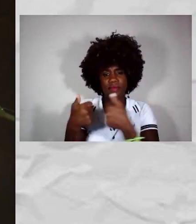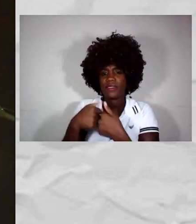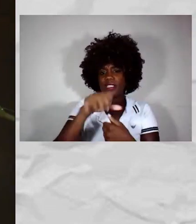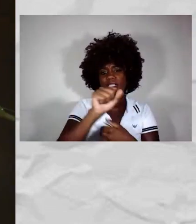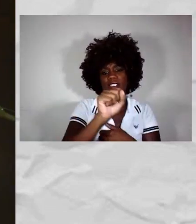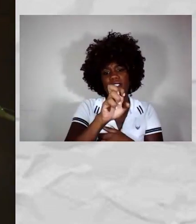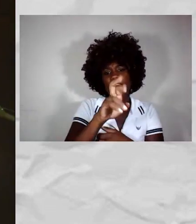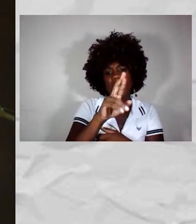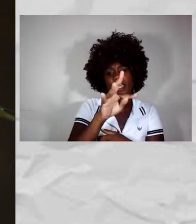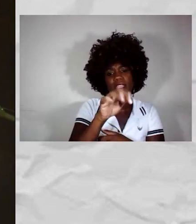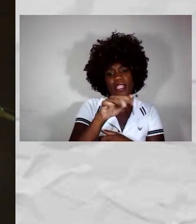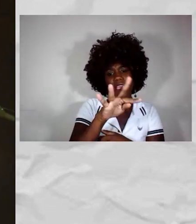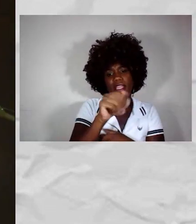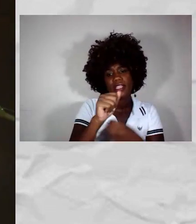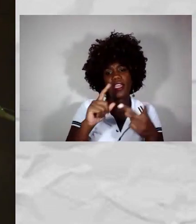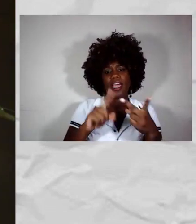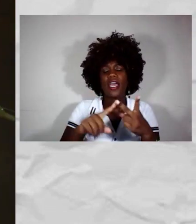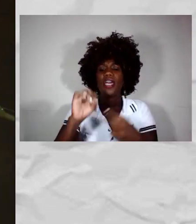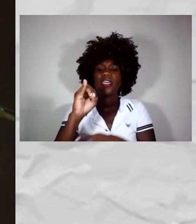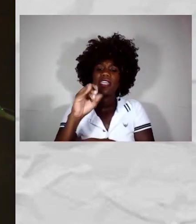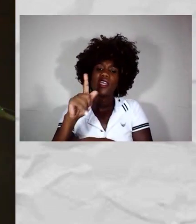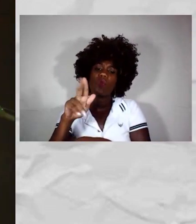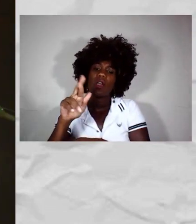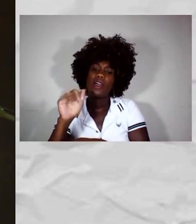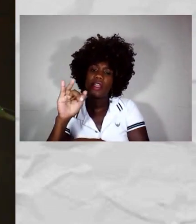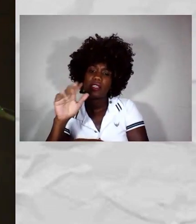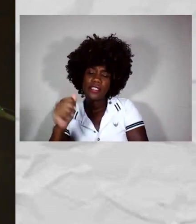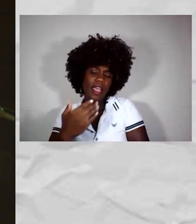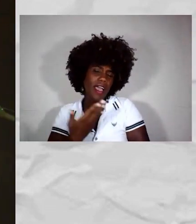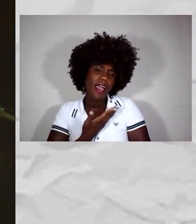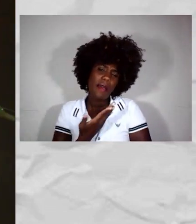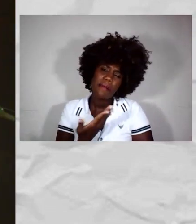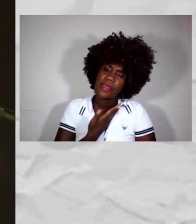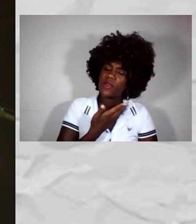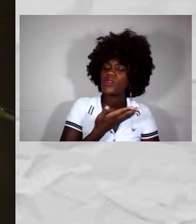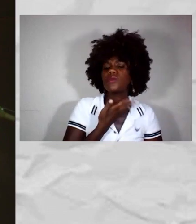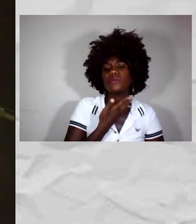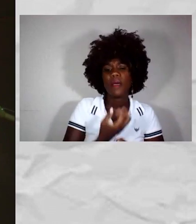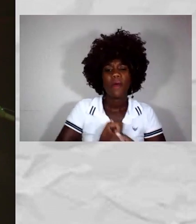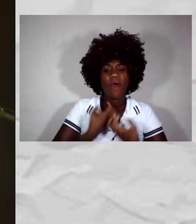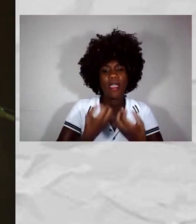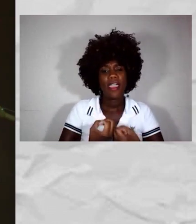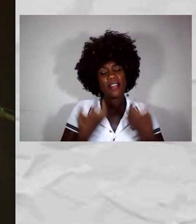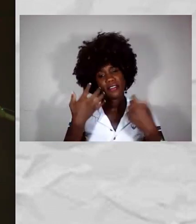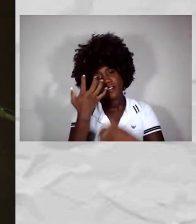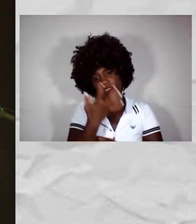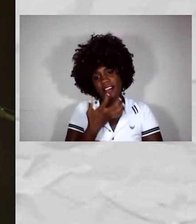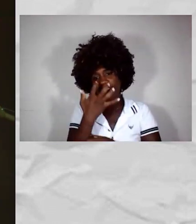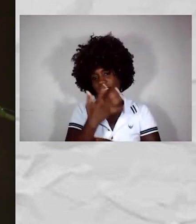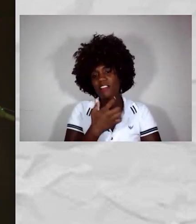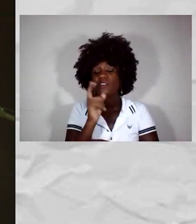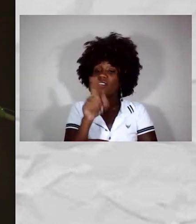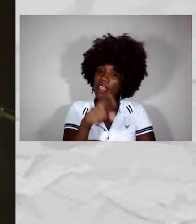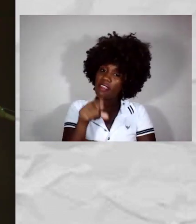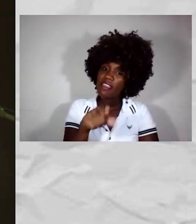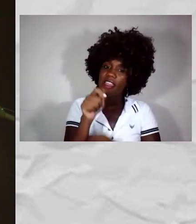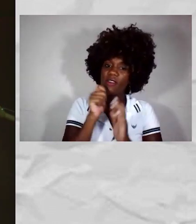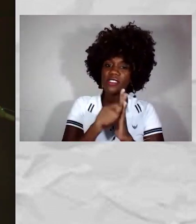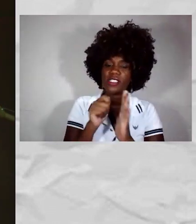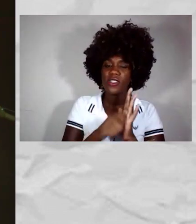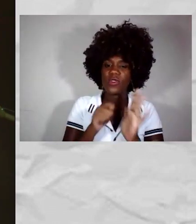terra de grandes amigos, grandes poetas, cantadores e grandes amigos. Então, e ele é um grande escritor,